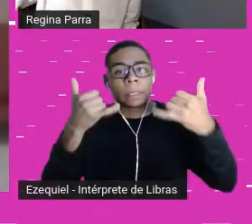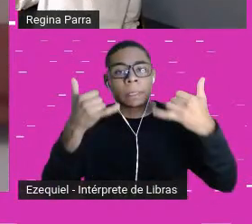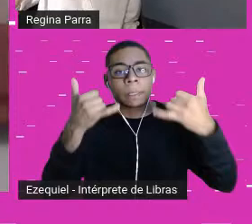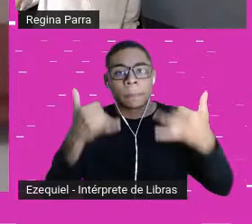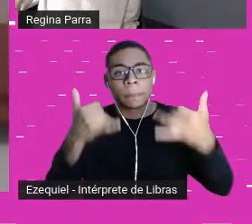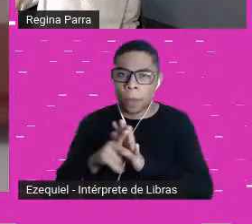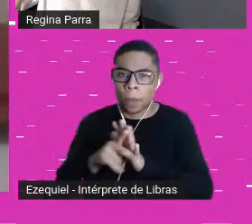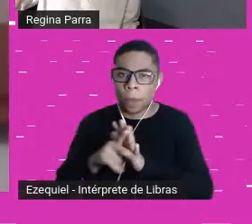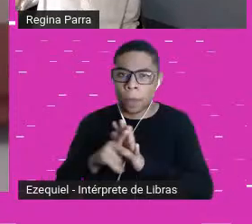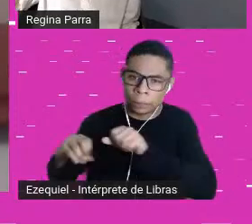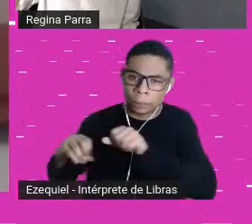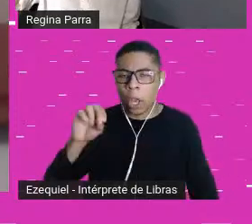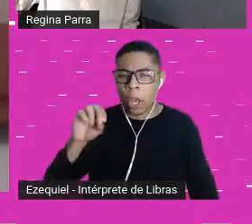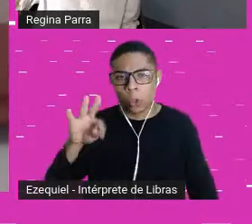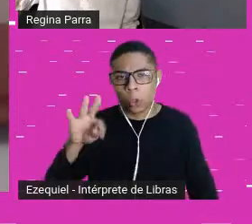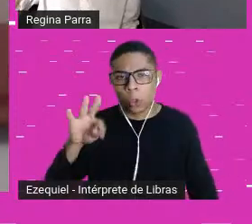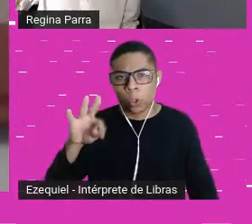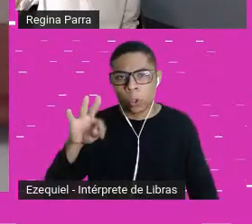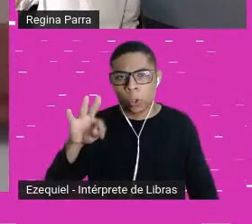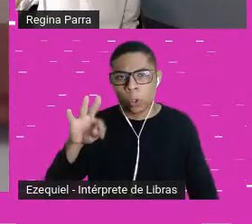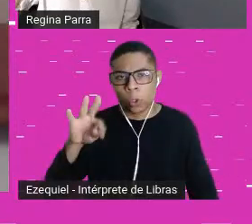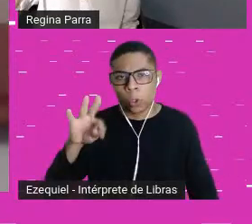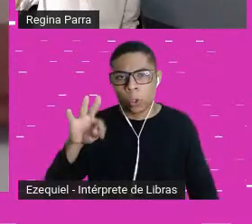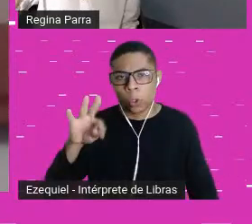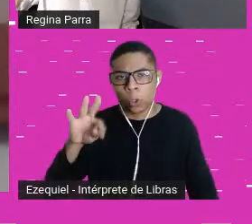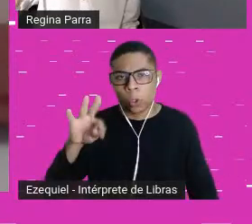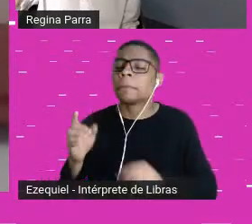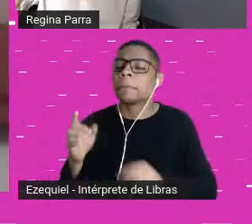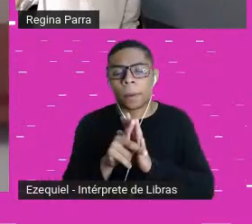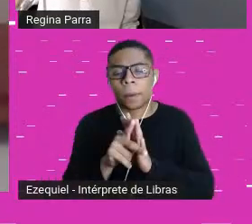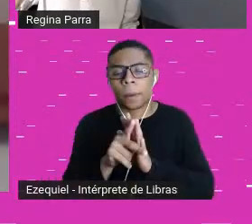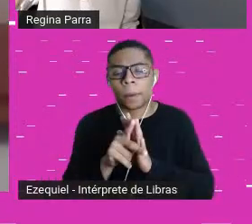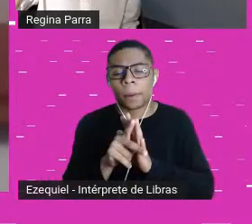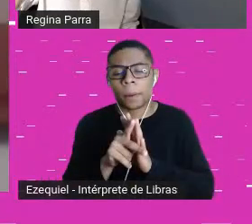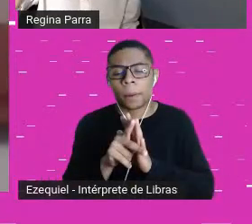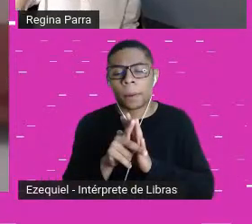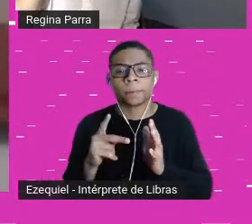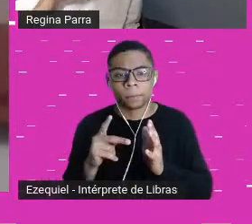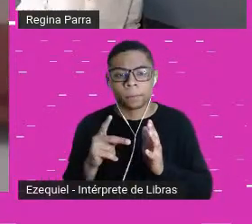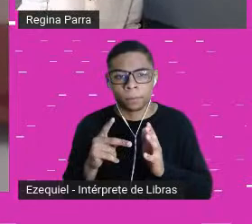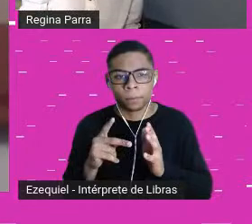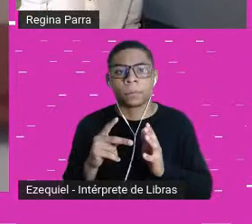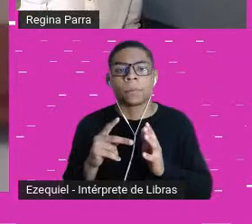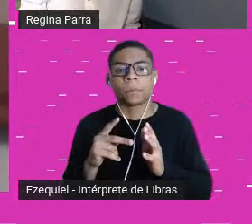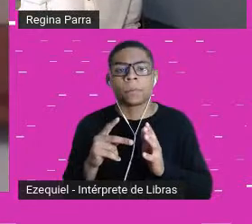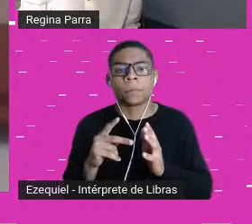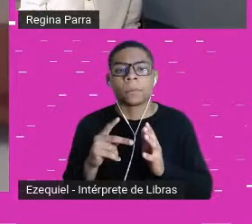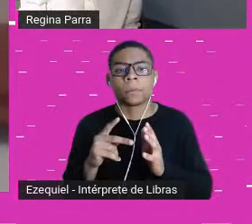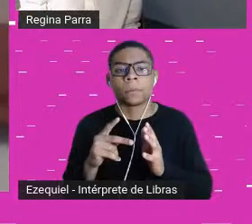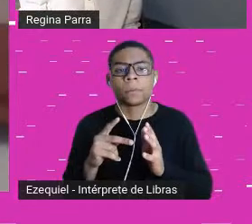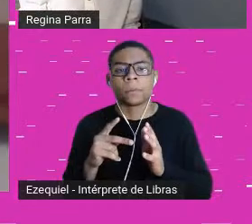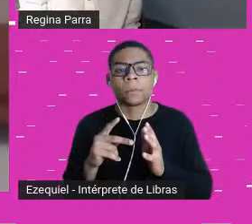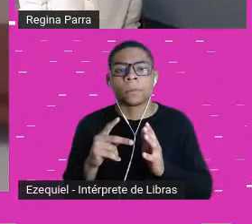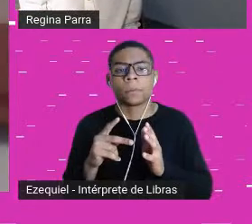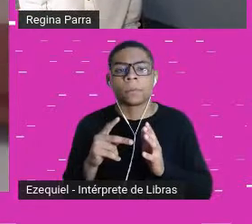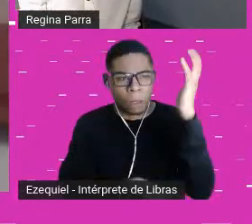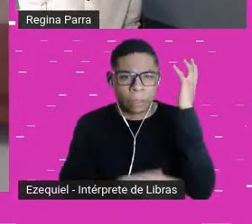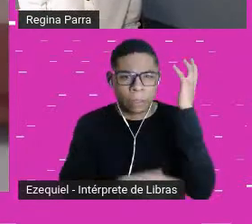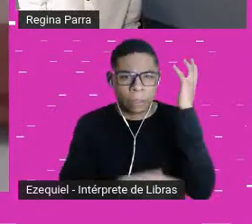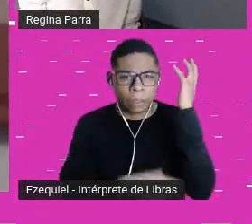né, aquelas troncos de árvores, né, serrados, a própria serra